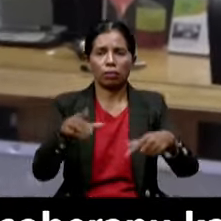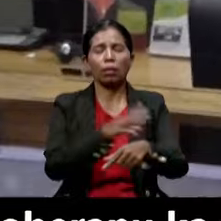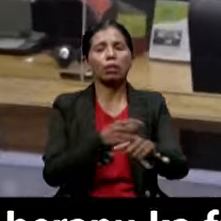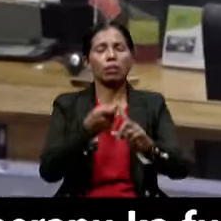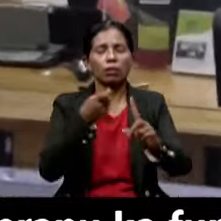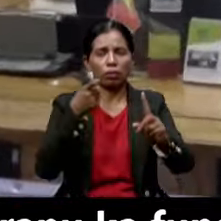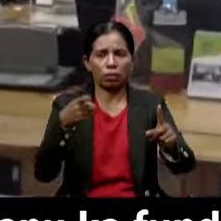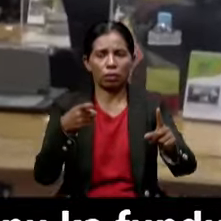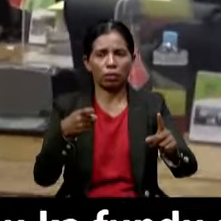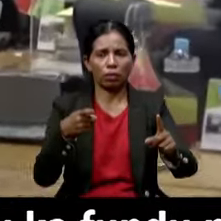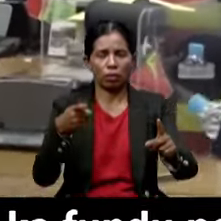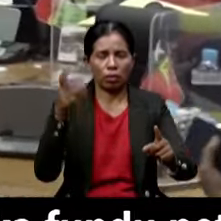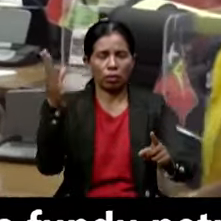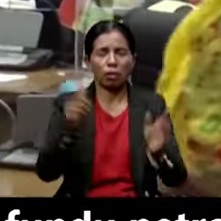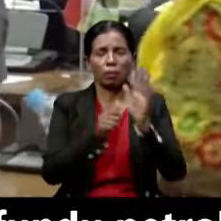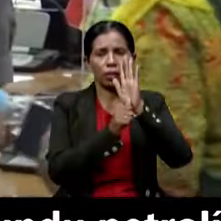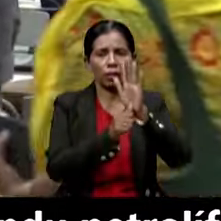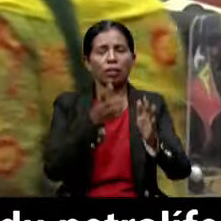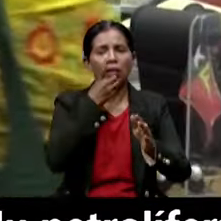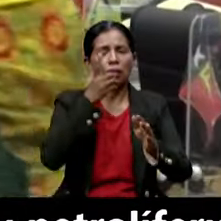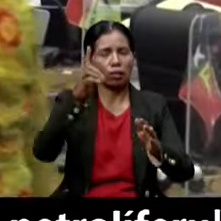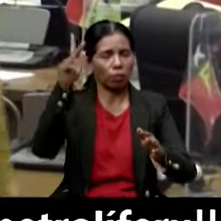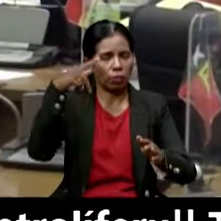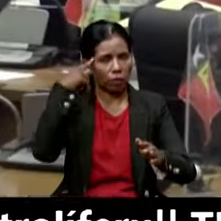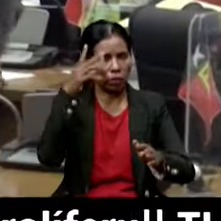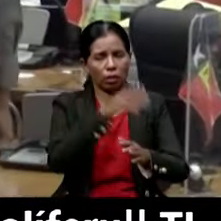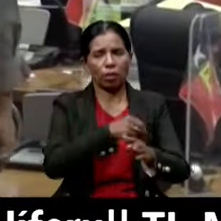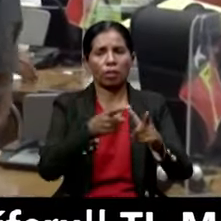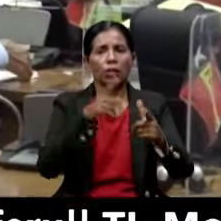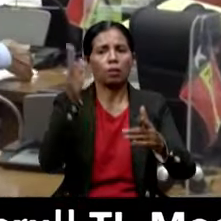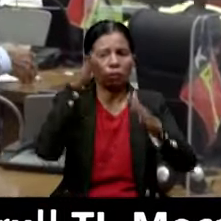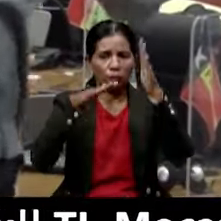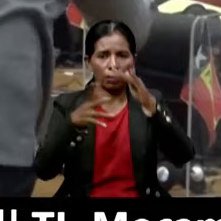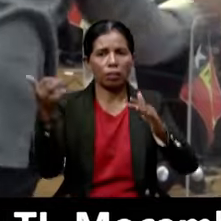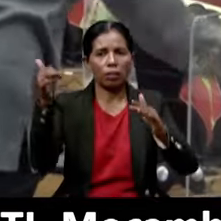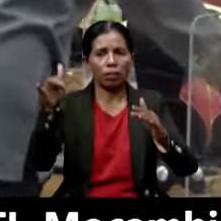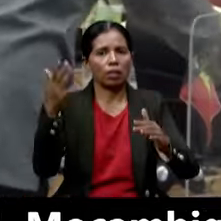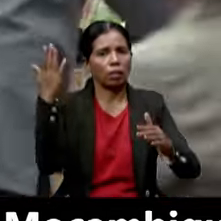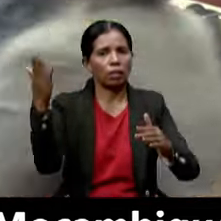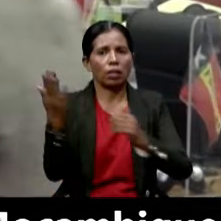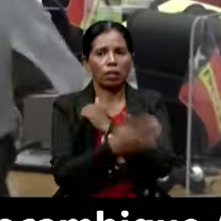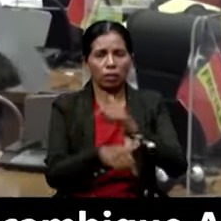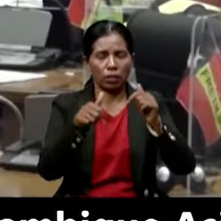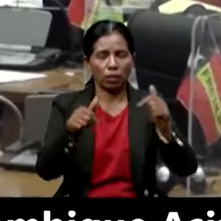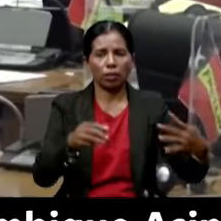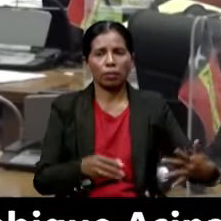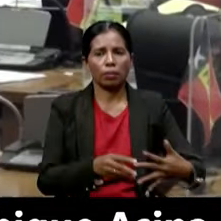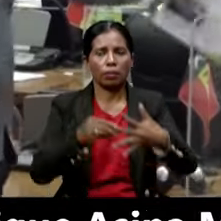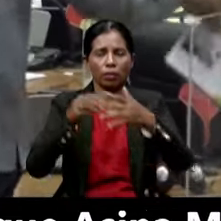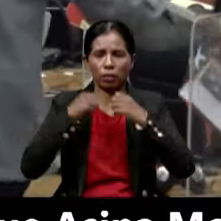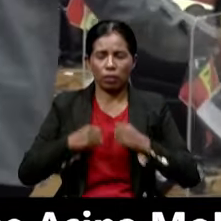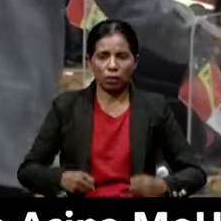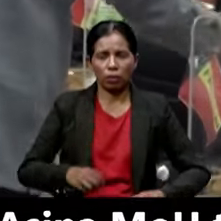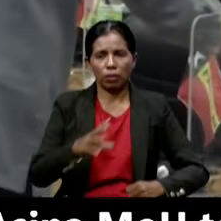fratelino, conto, apresenta Cira na declaração política ligado ao problema CNB da onde acontece e arelaram. Liu e setor saúde